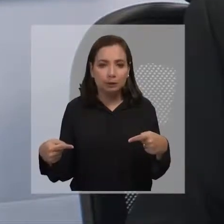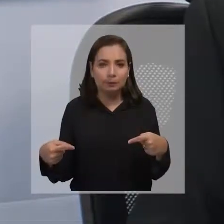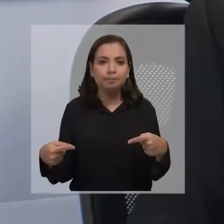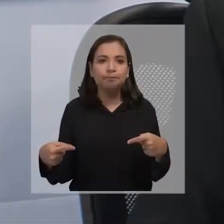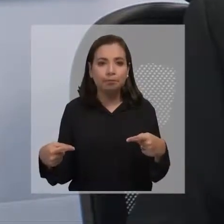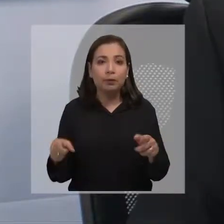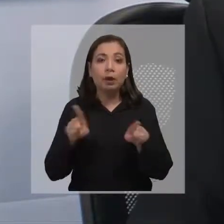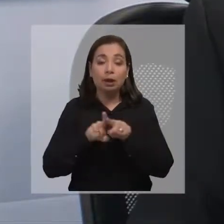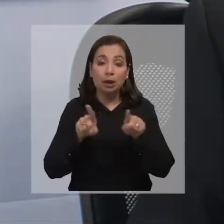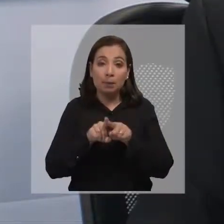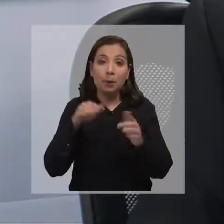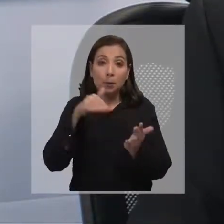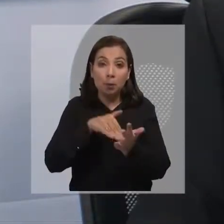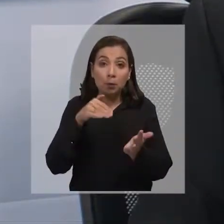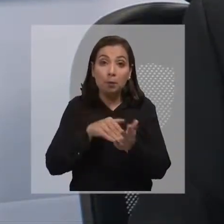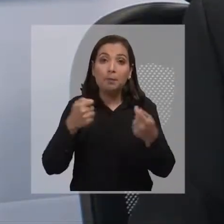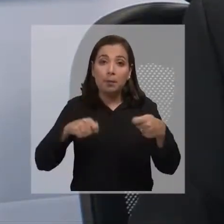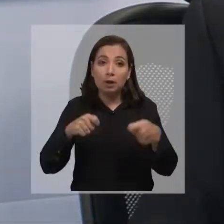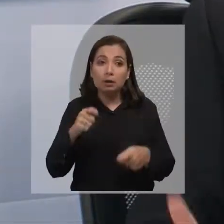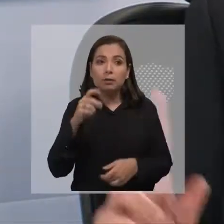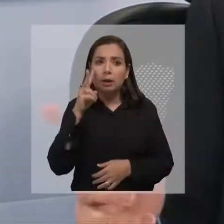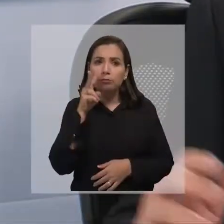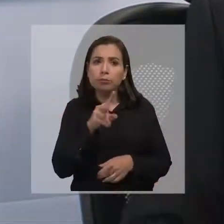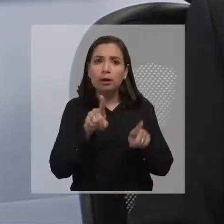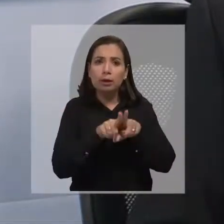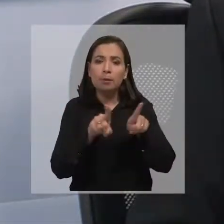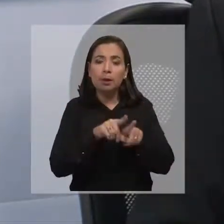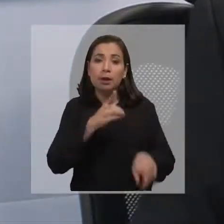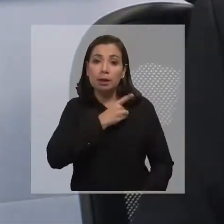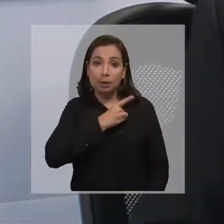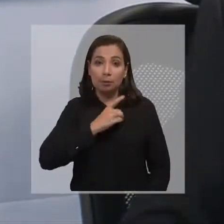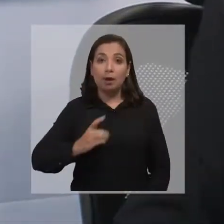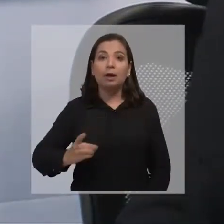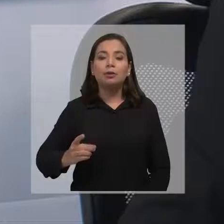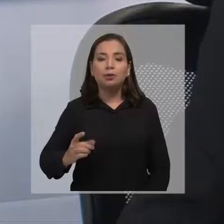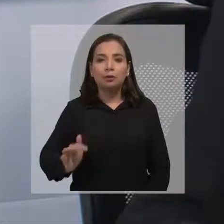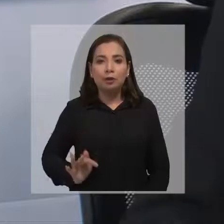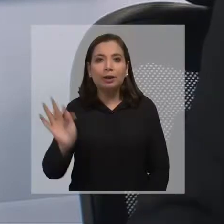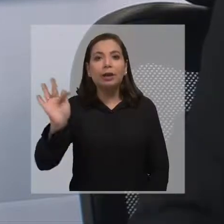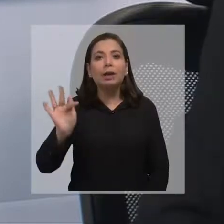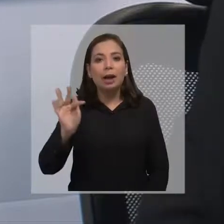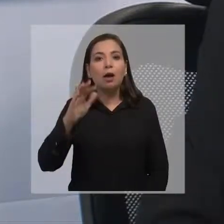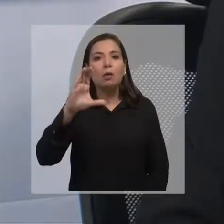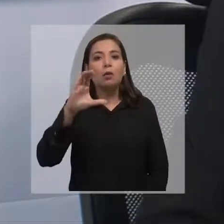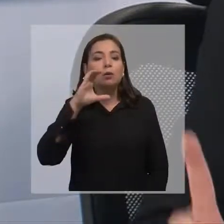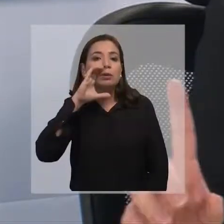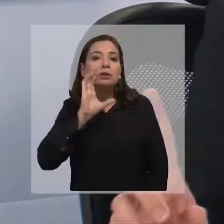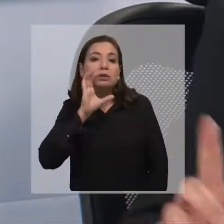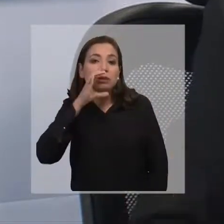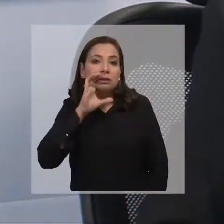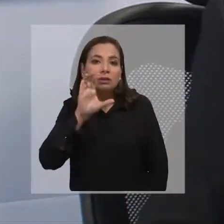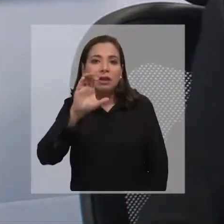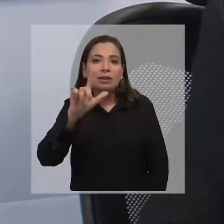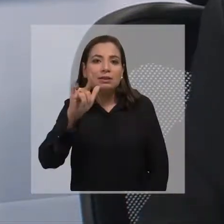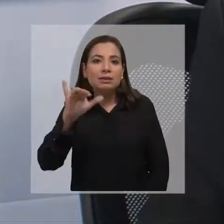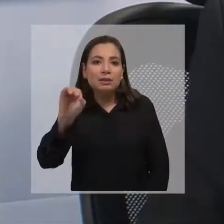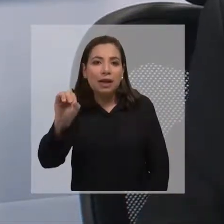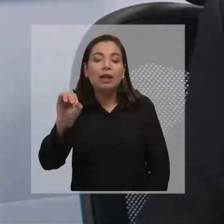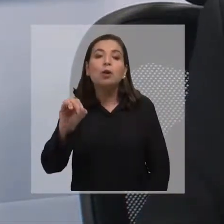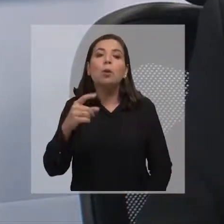por último, eu acho que a gente tem que prestar atenção ao deputado federal Célio Studat, ex-vereador de Fortaleza, mas que, na